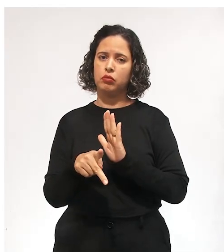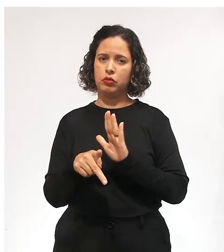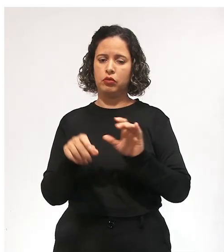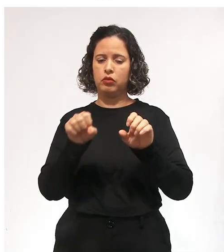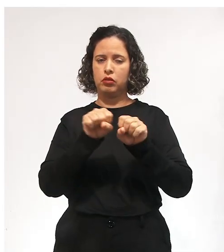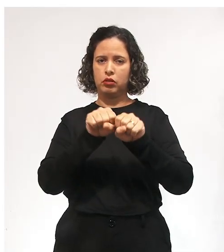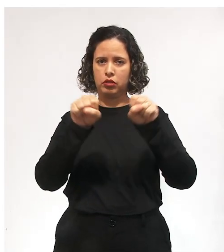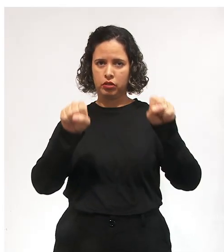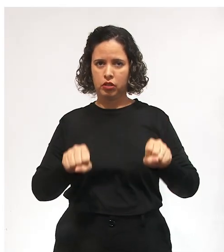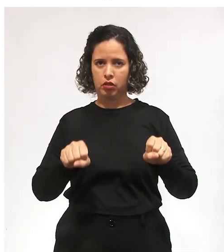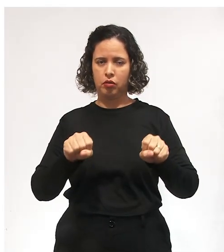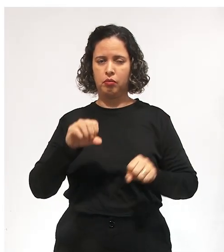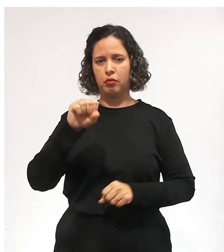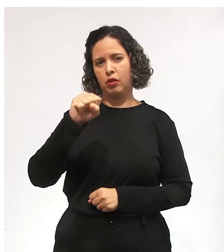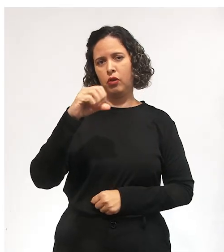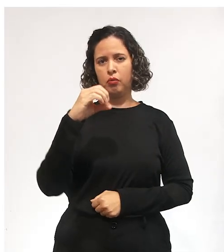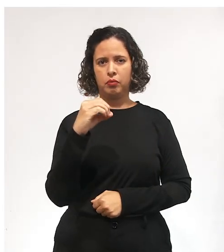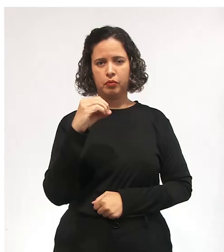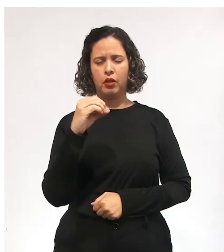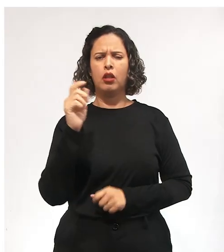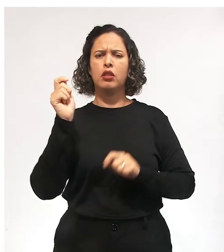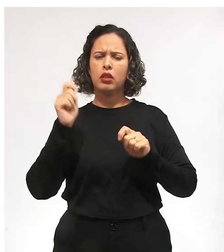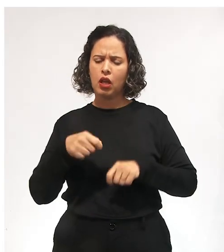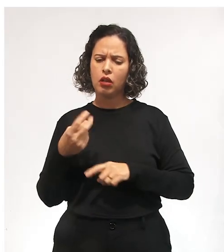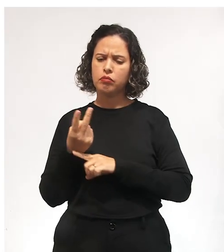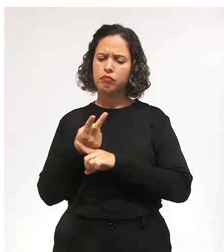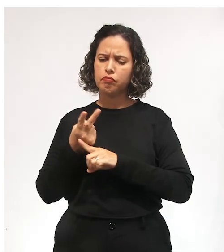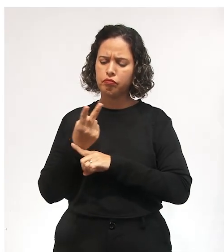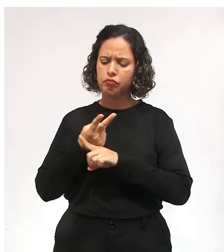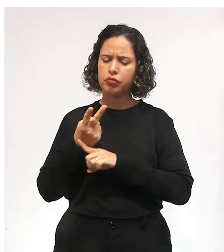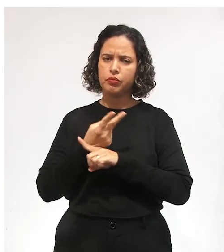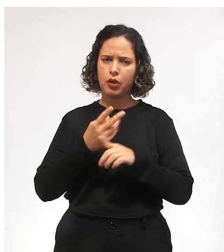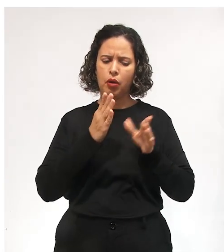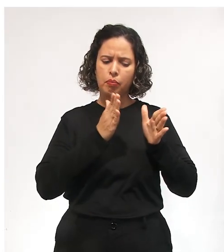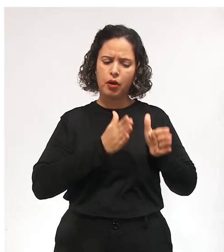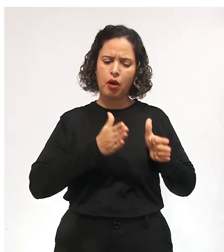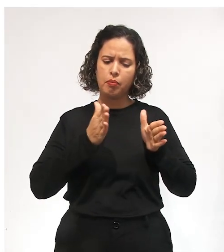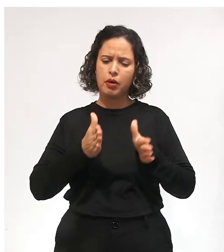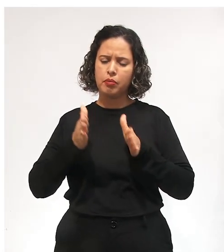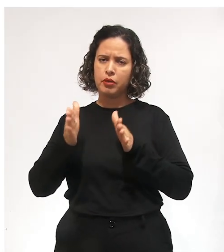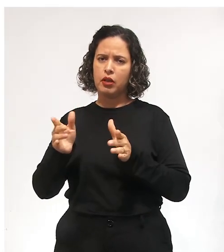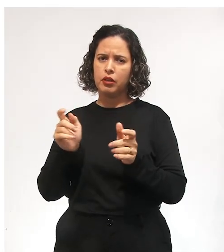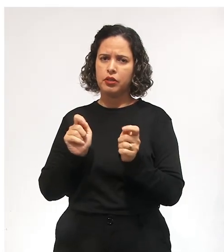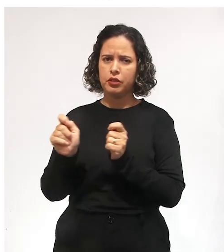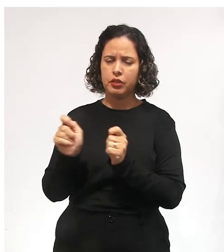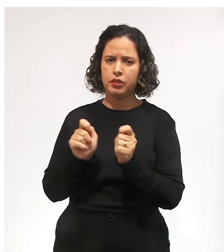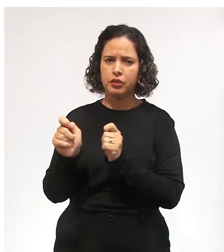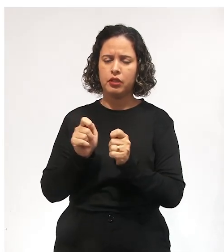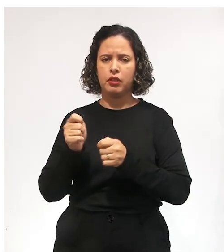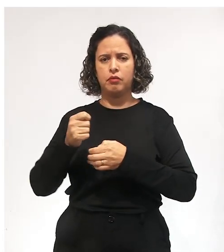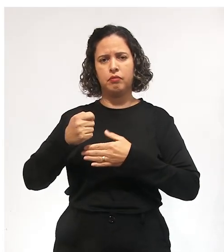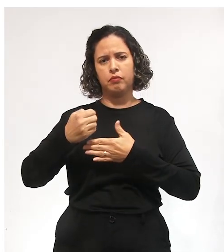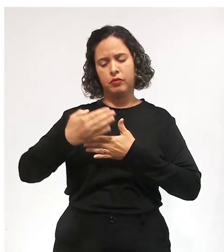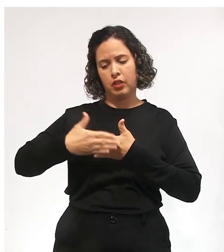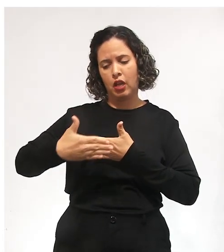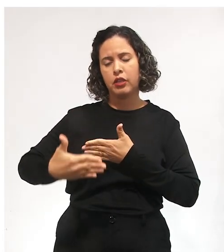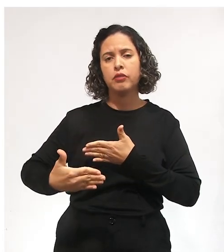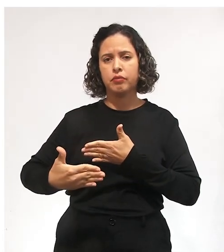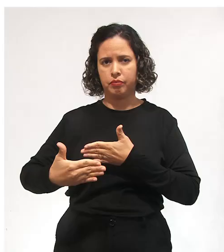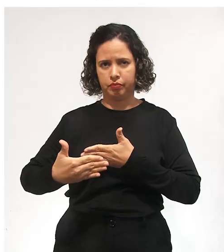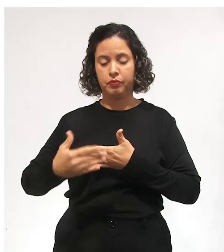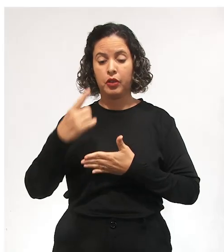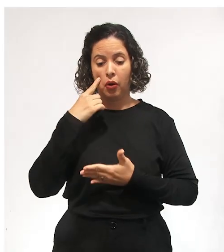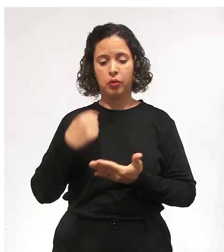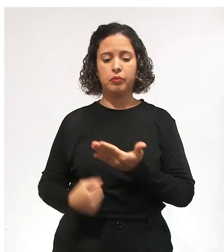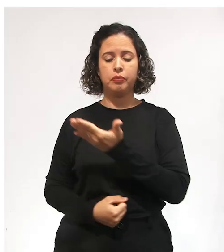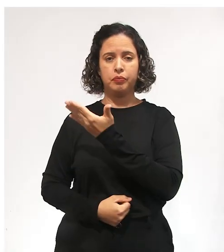sistema operacional, que permite navegar, organizar e gerenciar os arquivos. Dá uma olhada aqui, ó. A